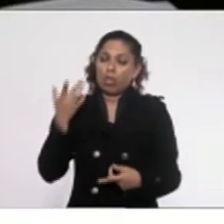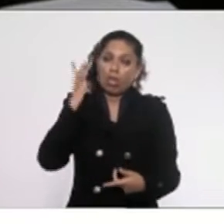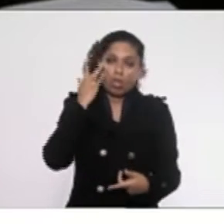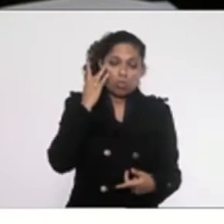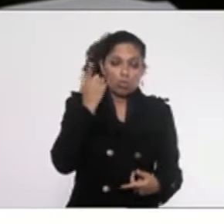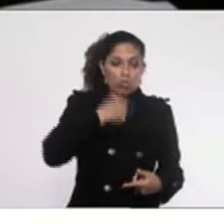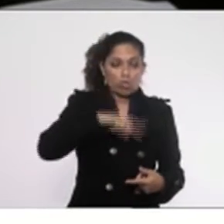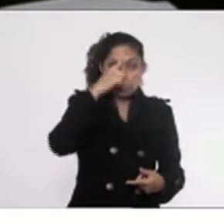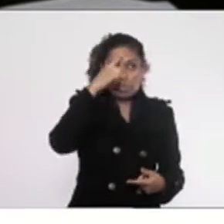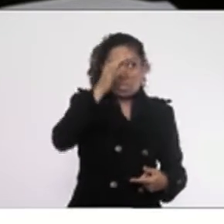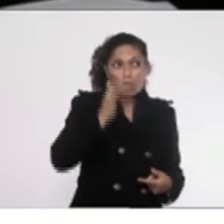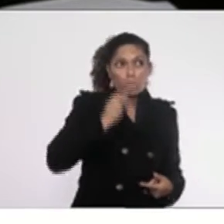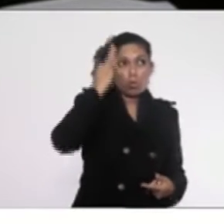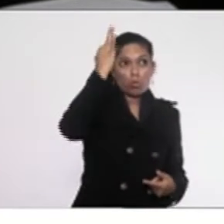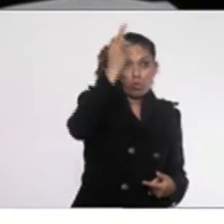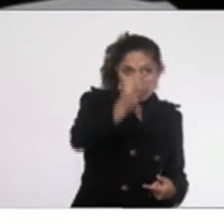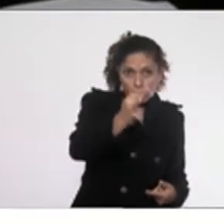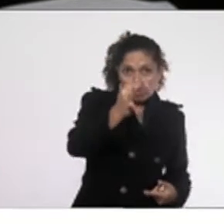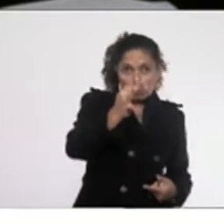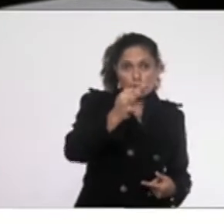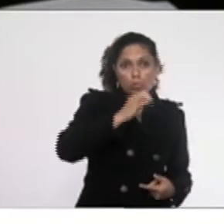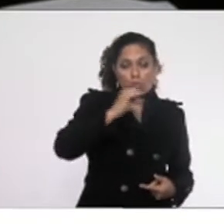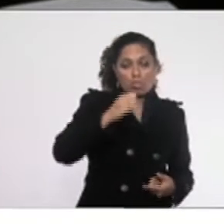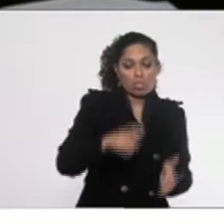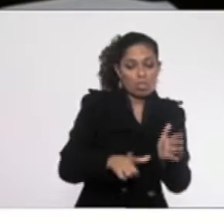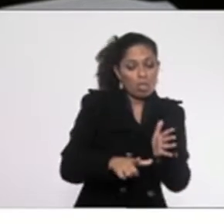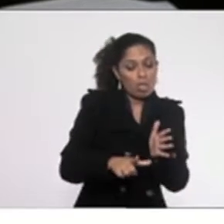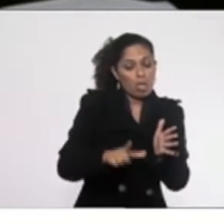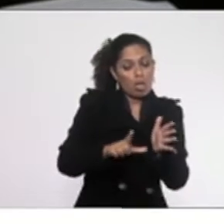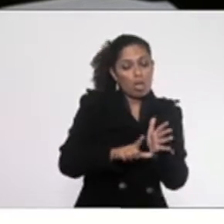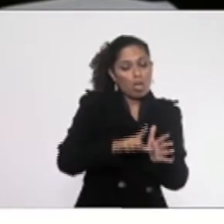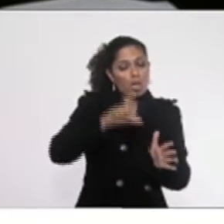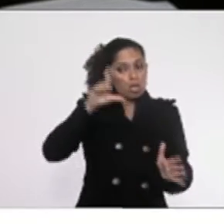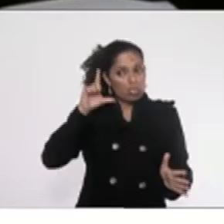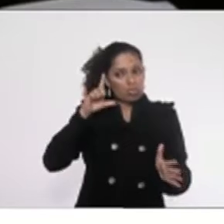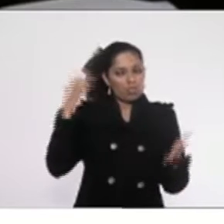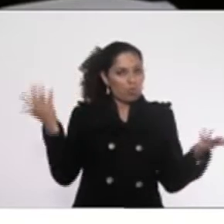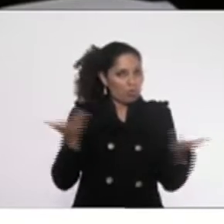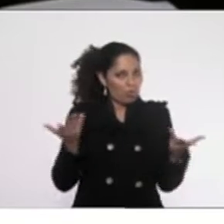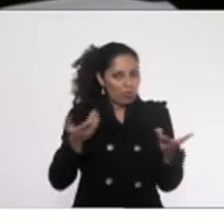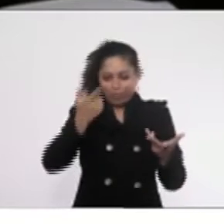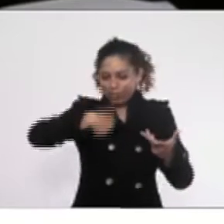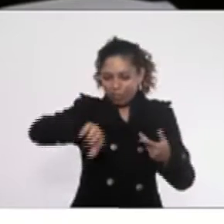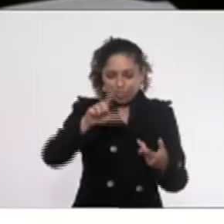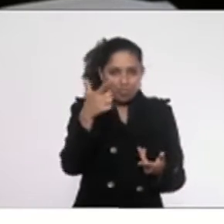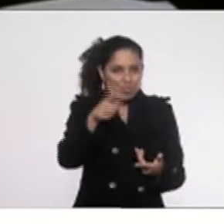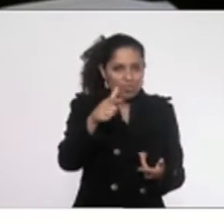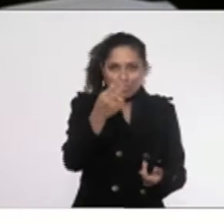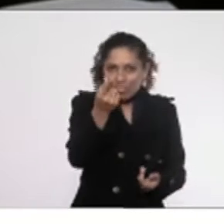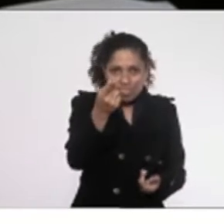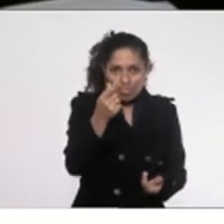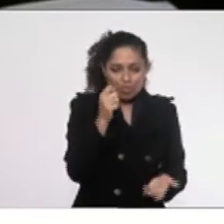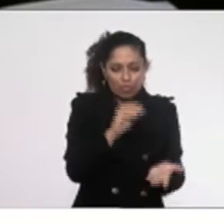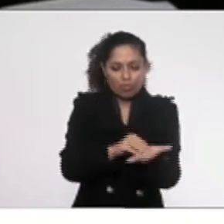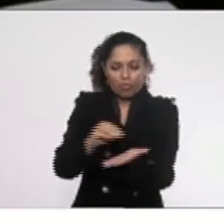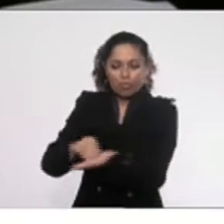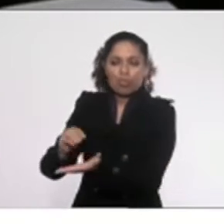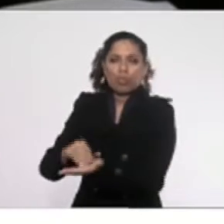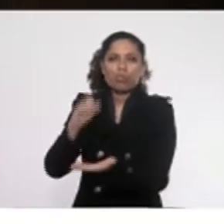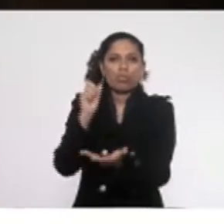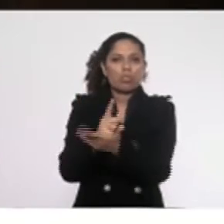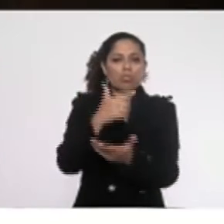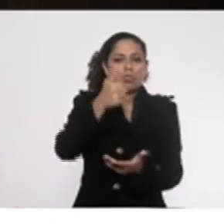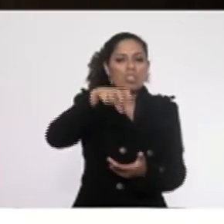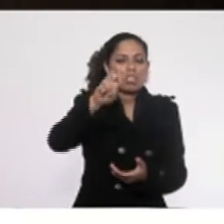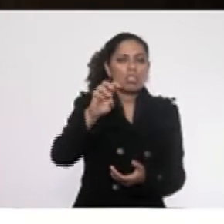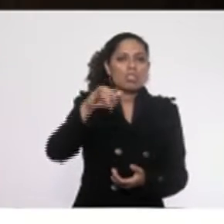gente pensar numa execução orçamentária sem ter em mente que hoje nós temos 15 bilhões de restos a pagar. Na redação da